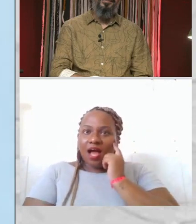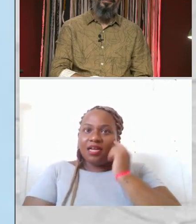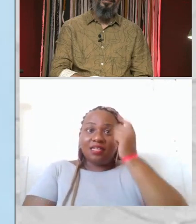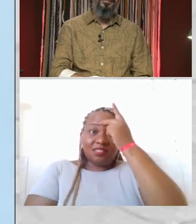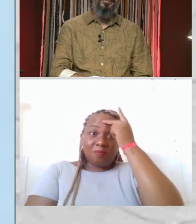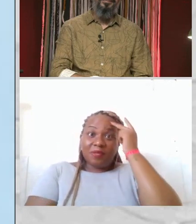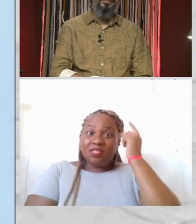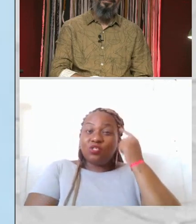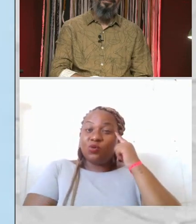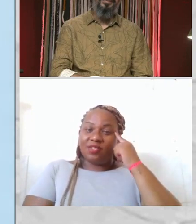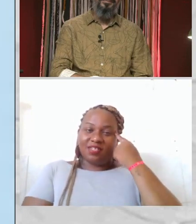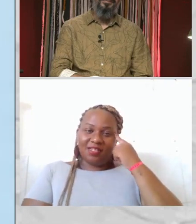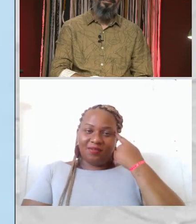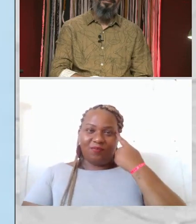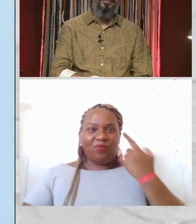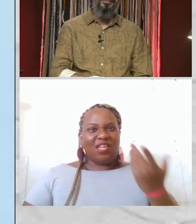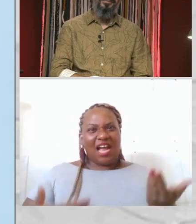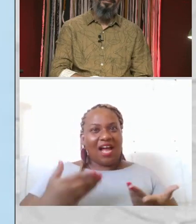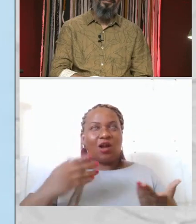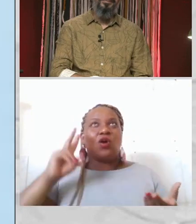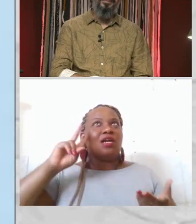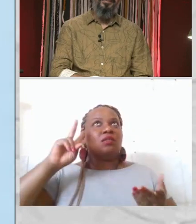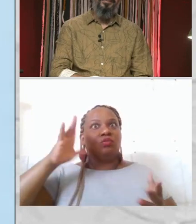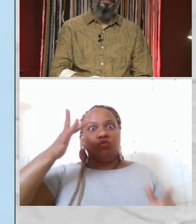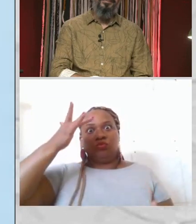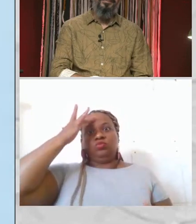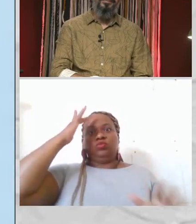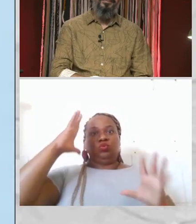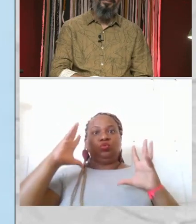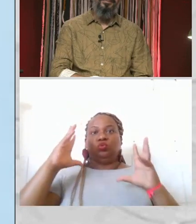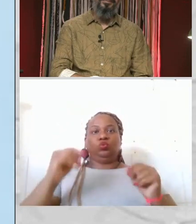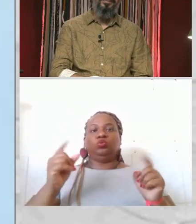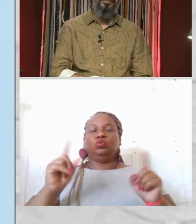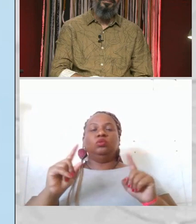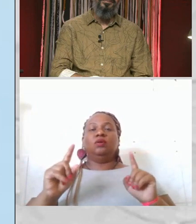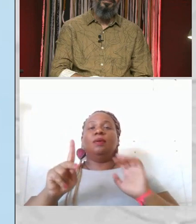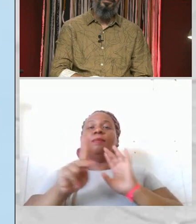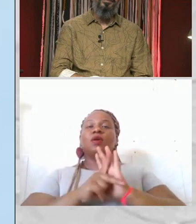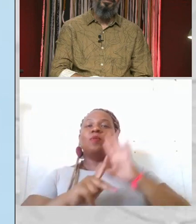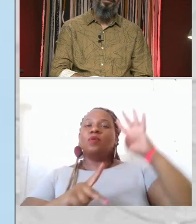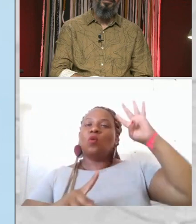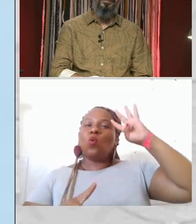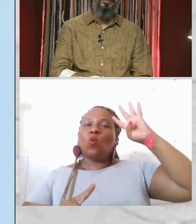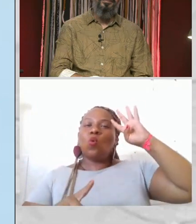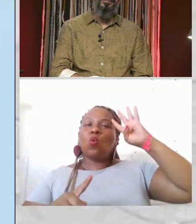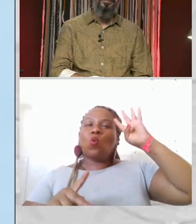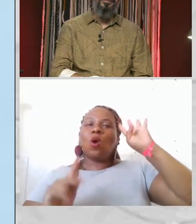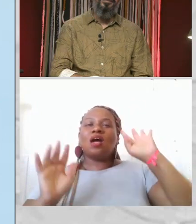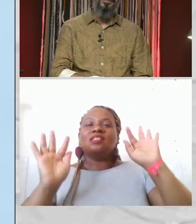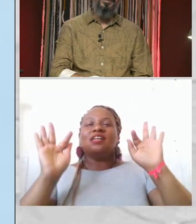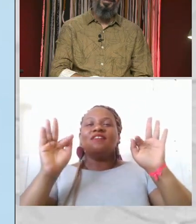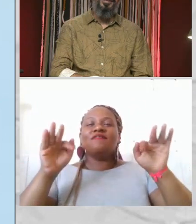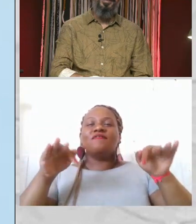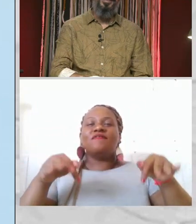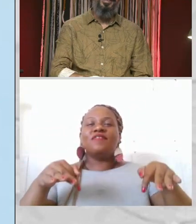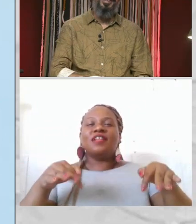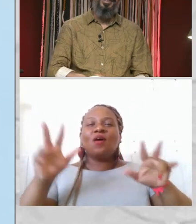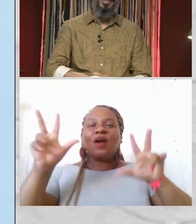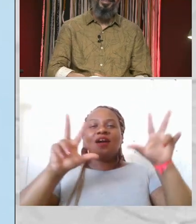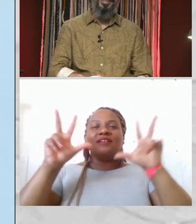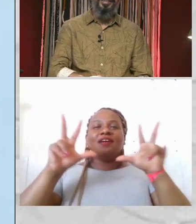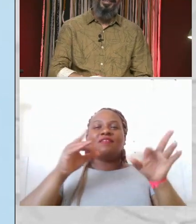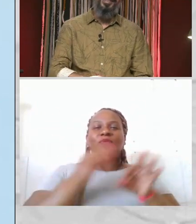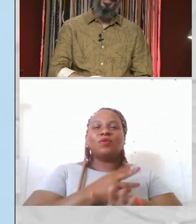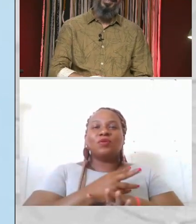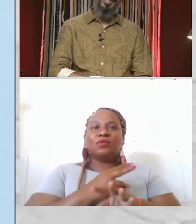mesmo de Vinícius, agora eu não vou me lembrar todo, mas é A Marcha da Quarta-feira de Cinzas. Ele descreve a pandemia atual. É uma loucura